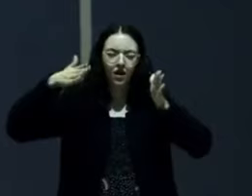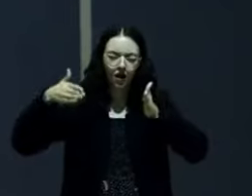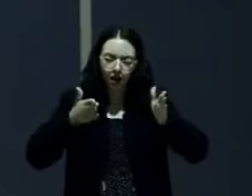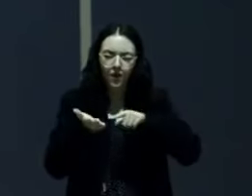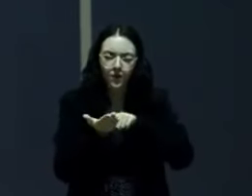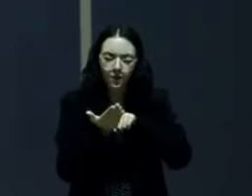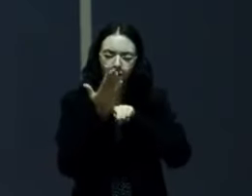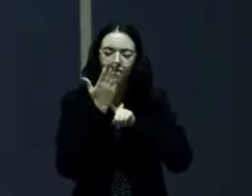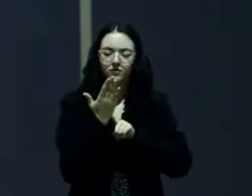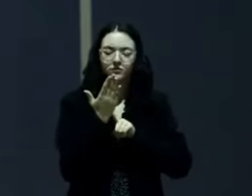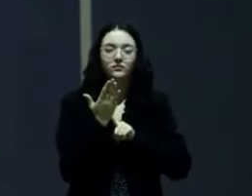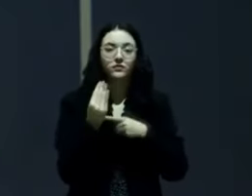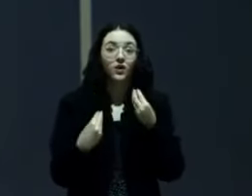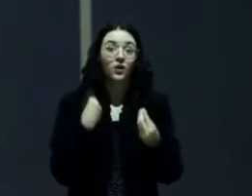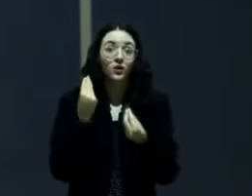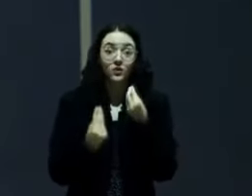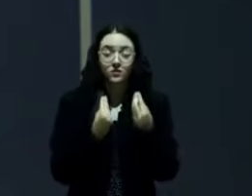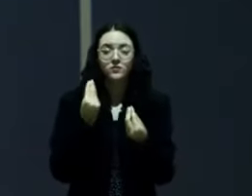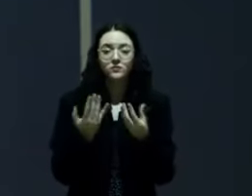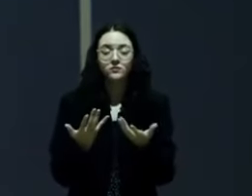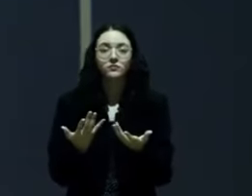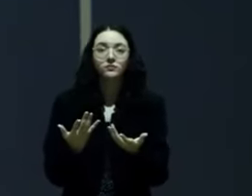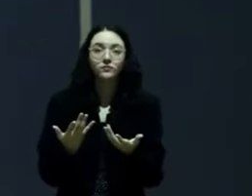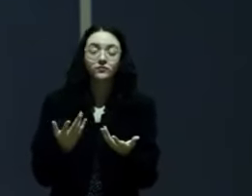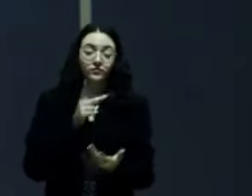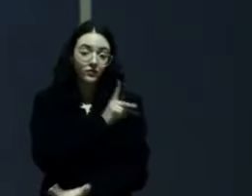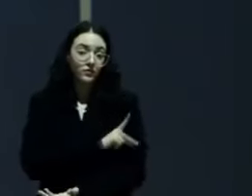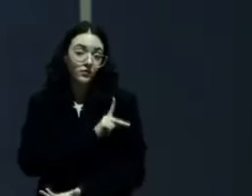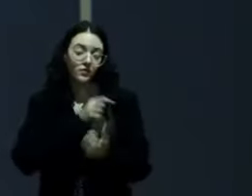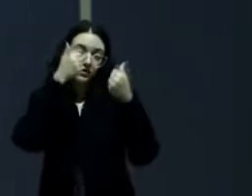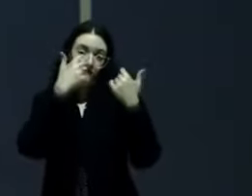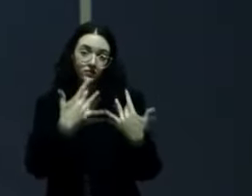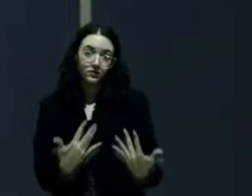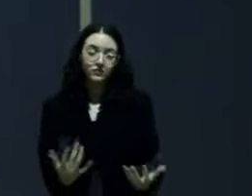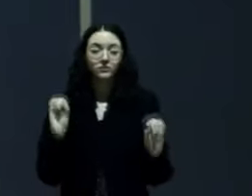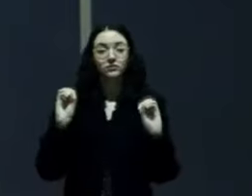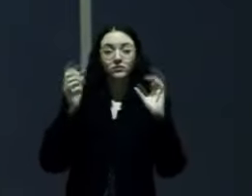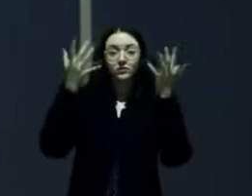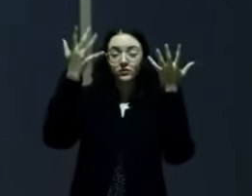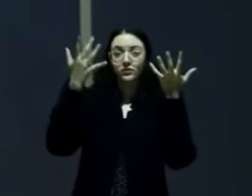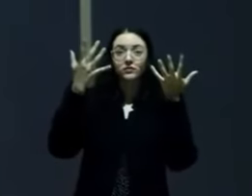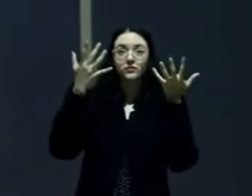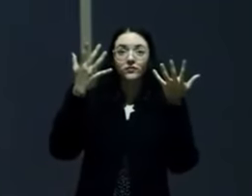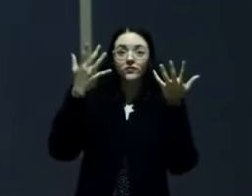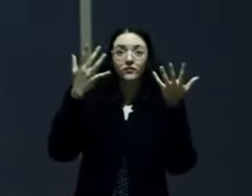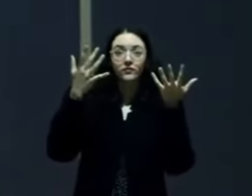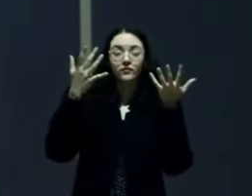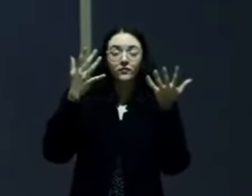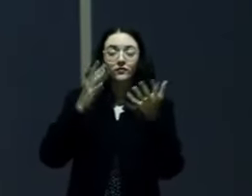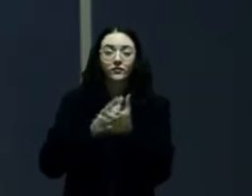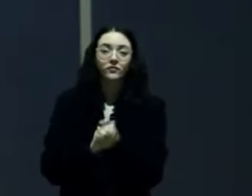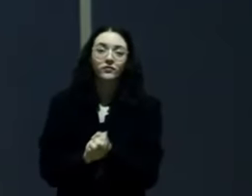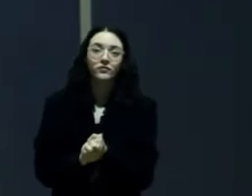caminho. E Paulo está mostrando a esta igreja uma situação de descontentamento.